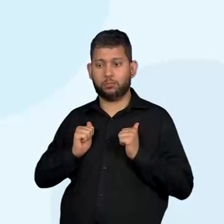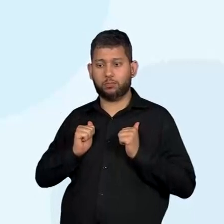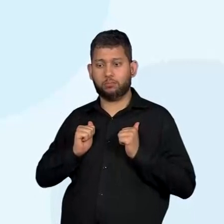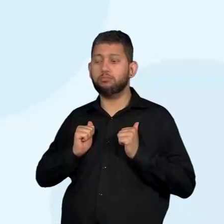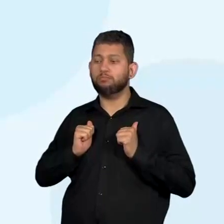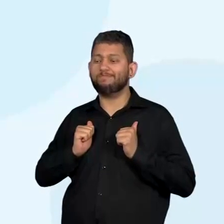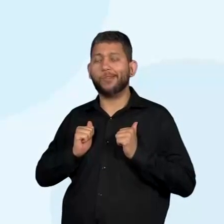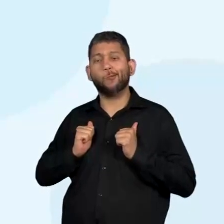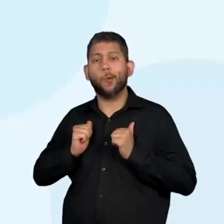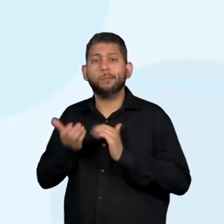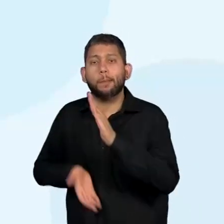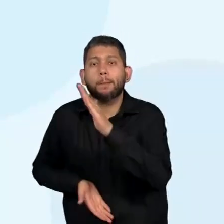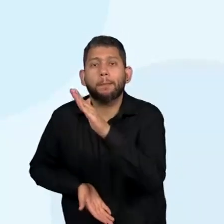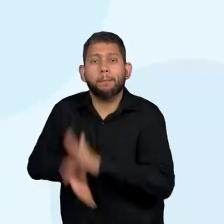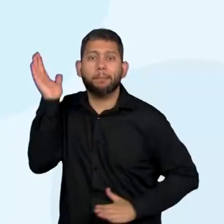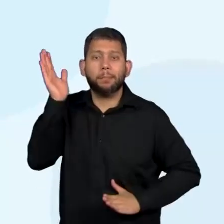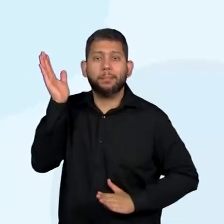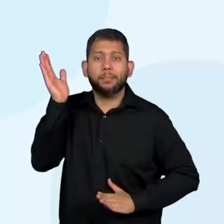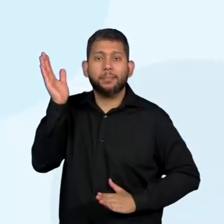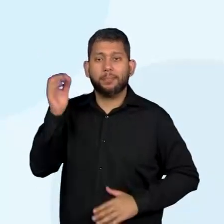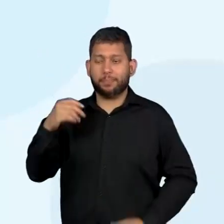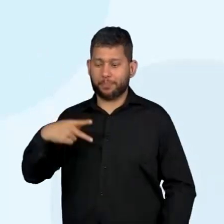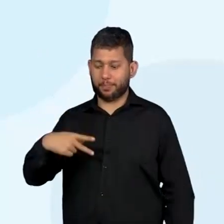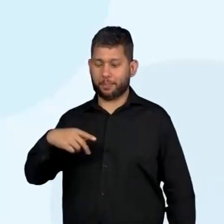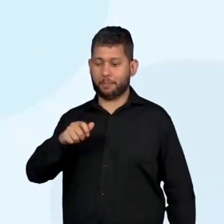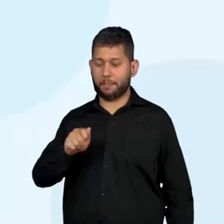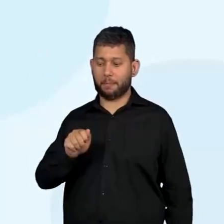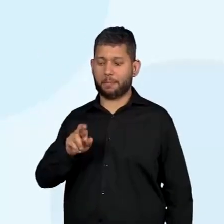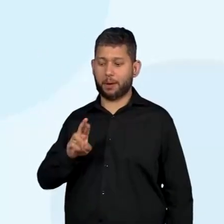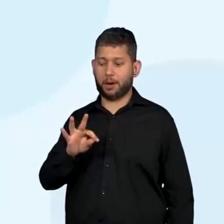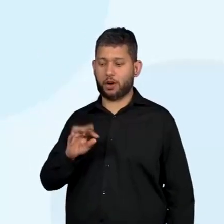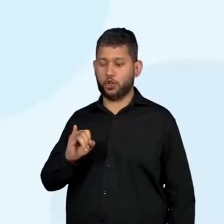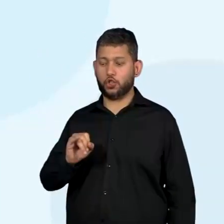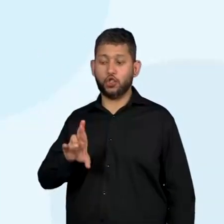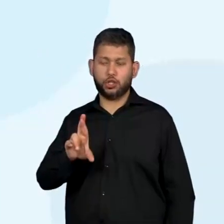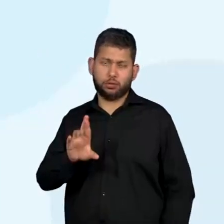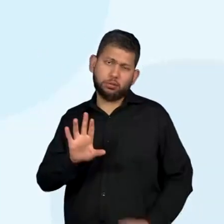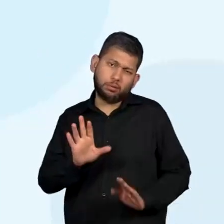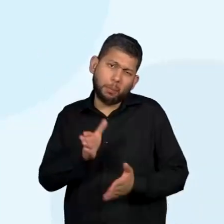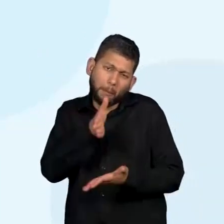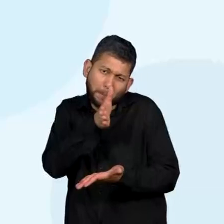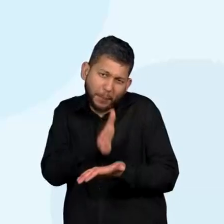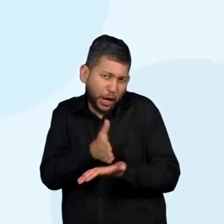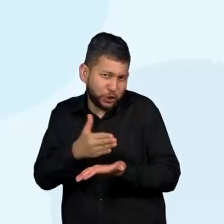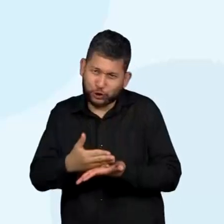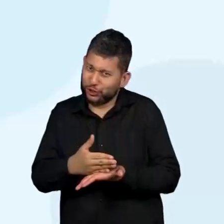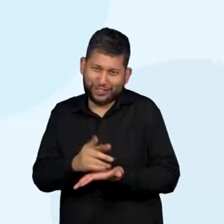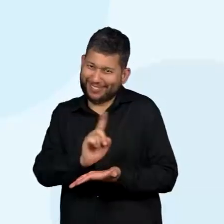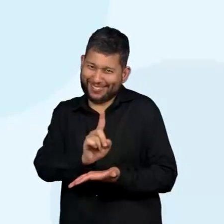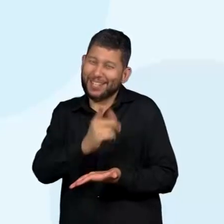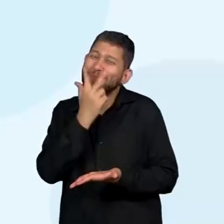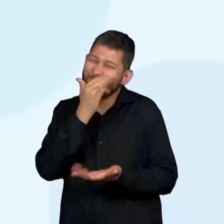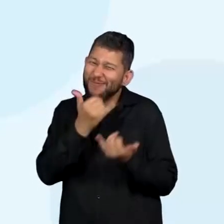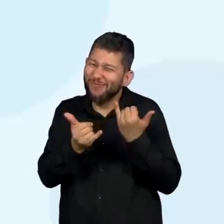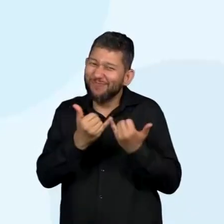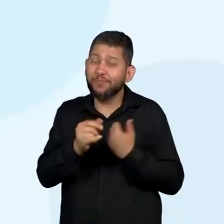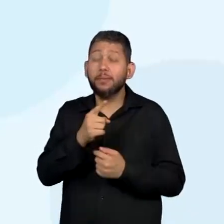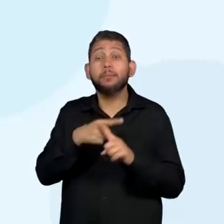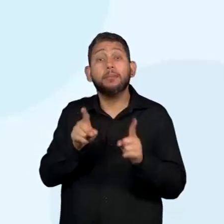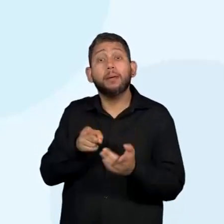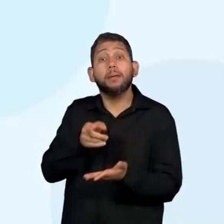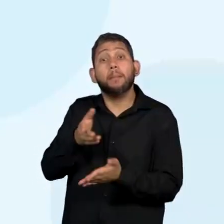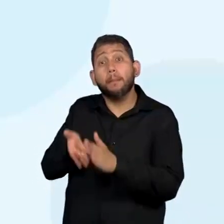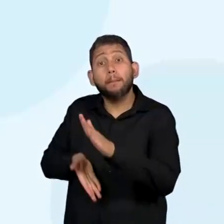Partisse. O partisse é uma ação de partir, de ir, de